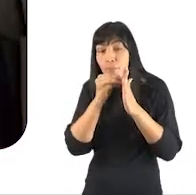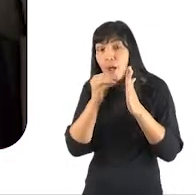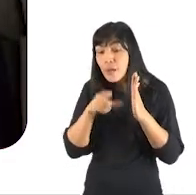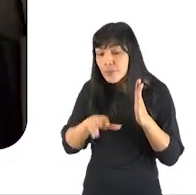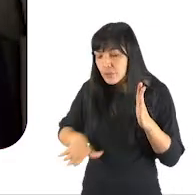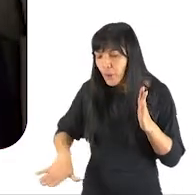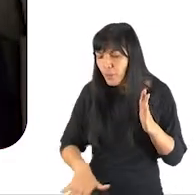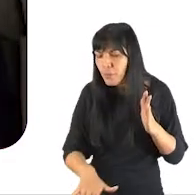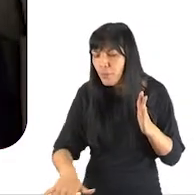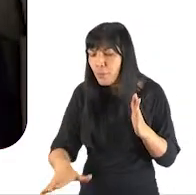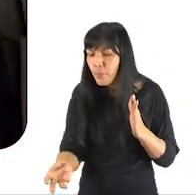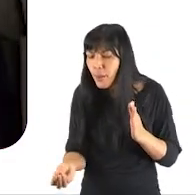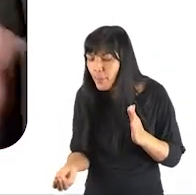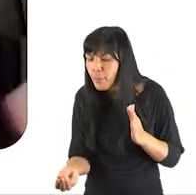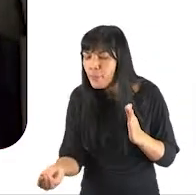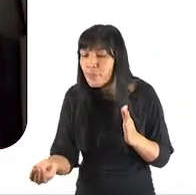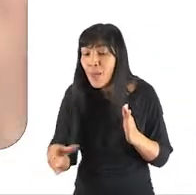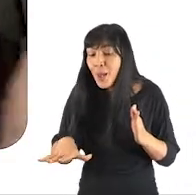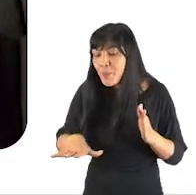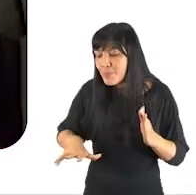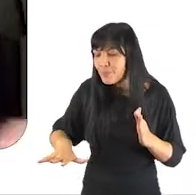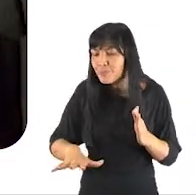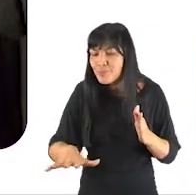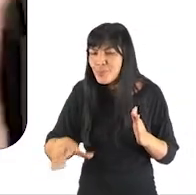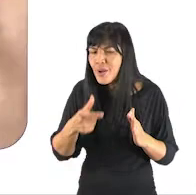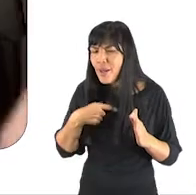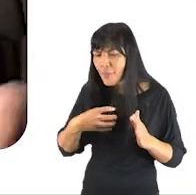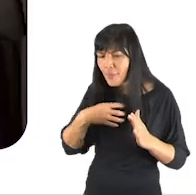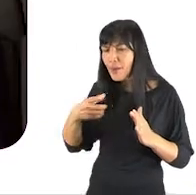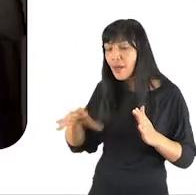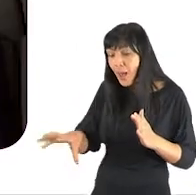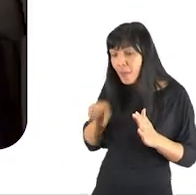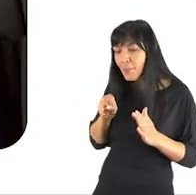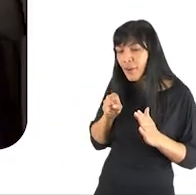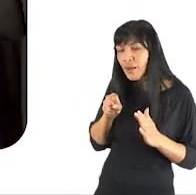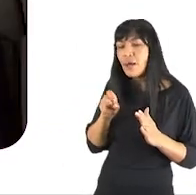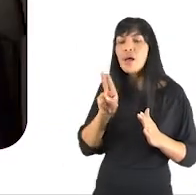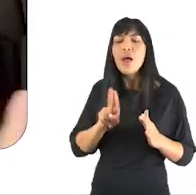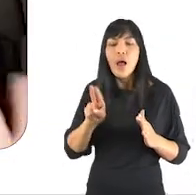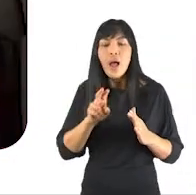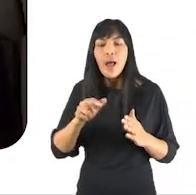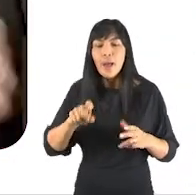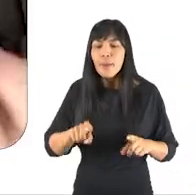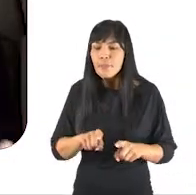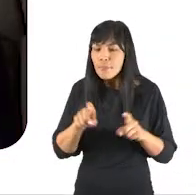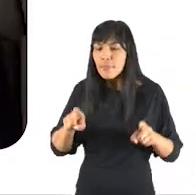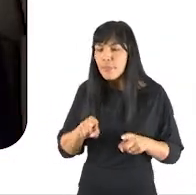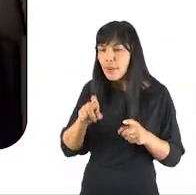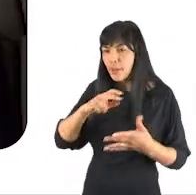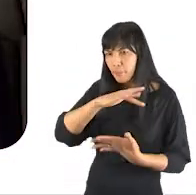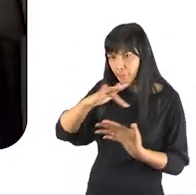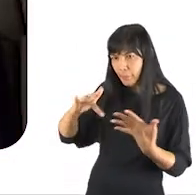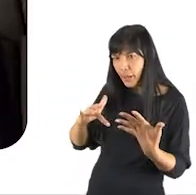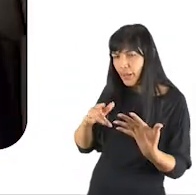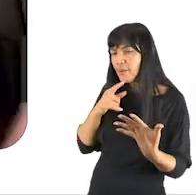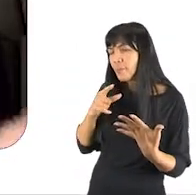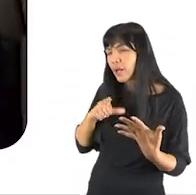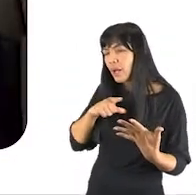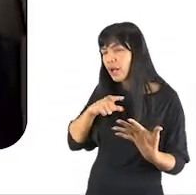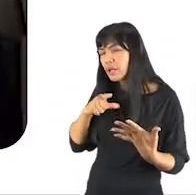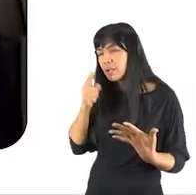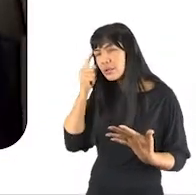dados no chão de fábrica. Utilizar dados de mídias sociais e diferentes outras fontes para